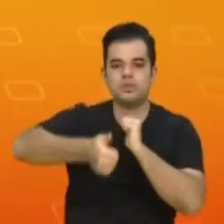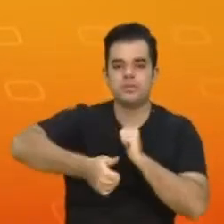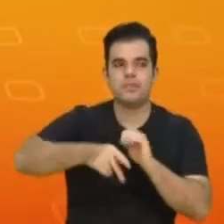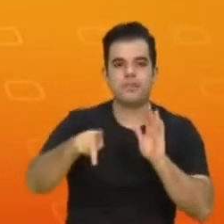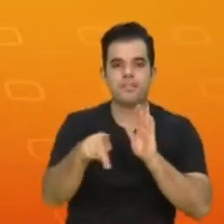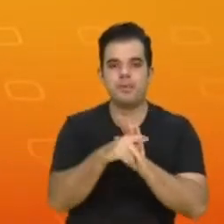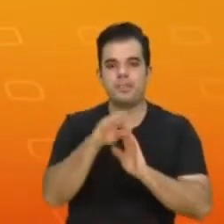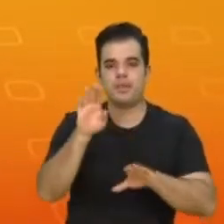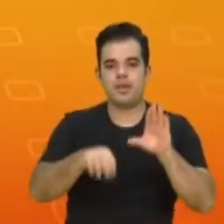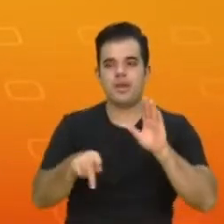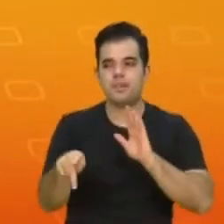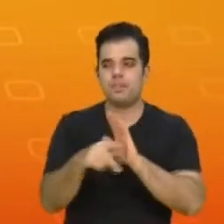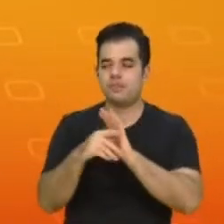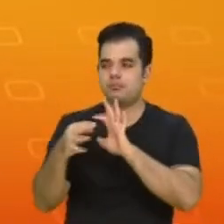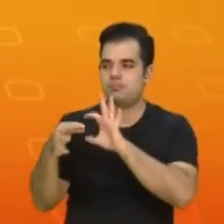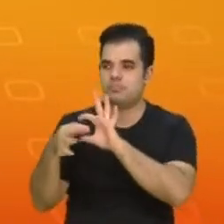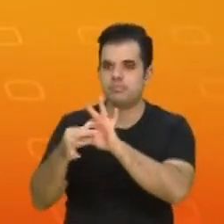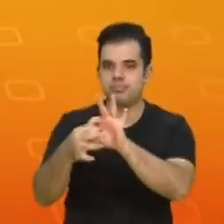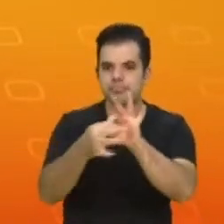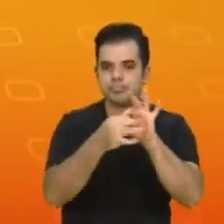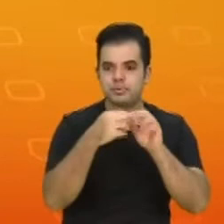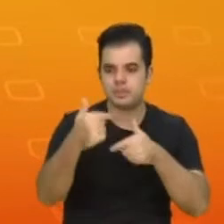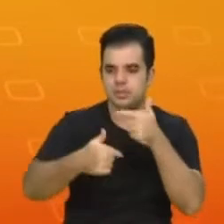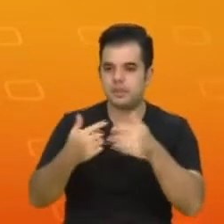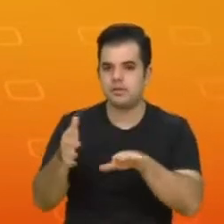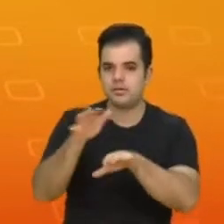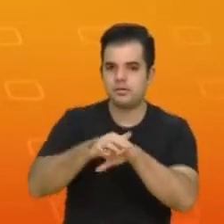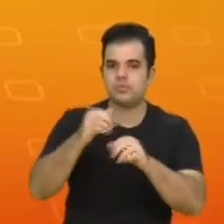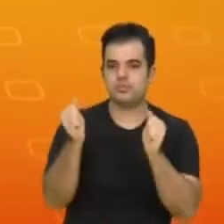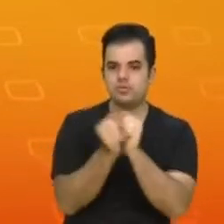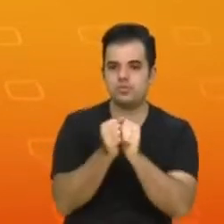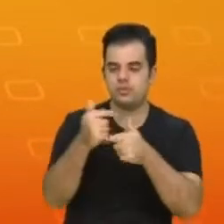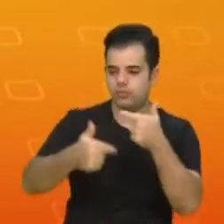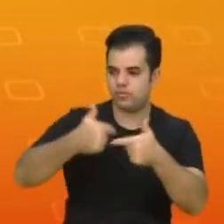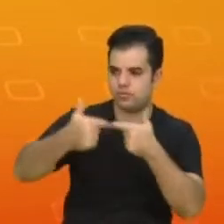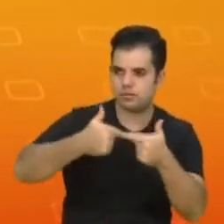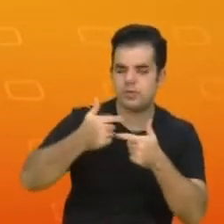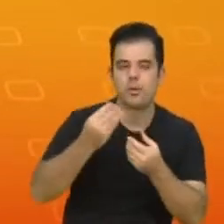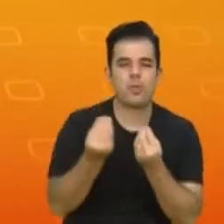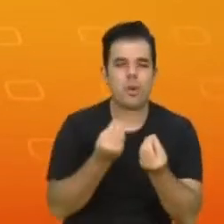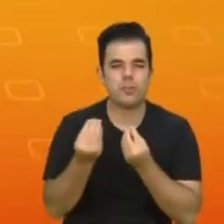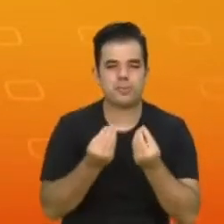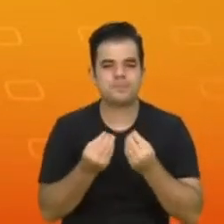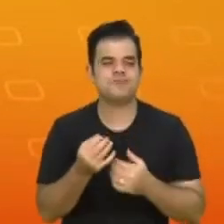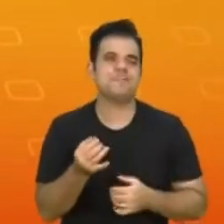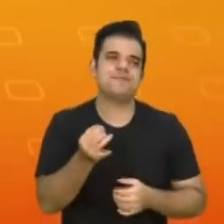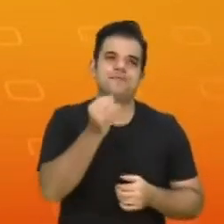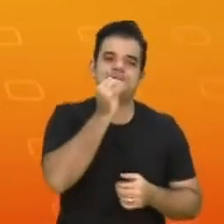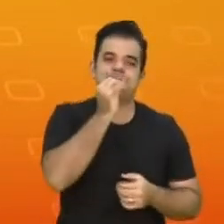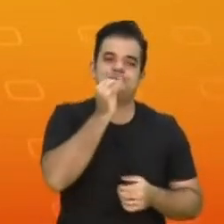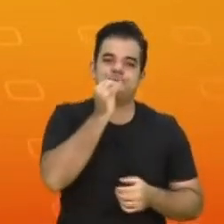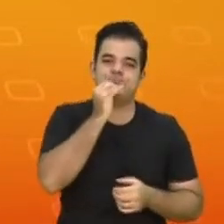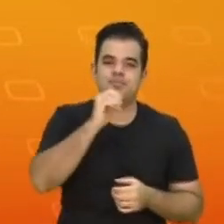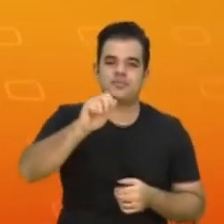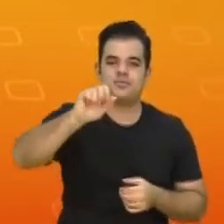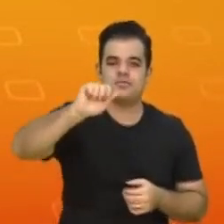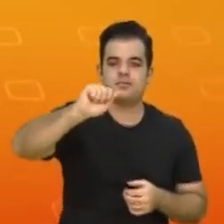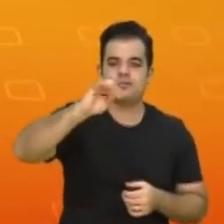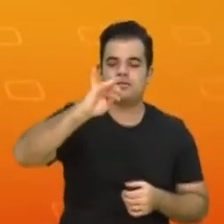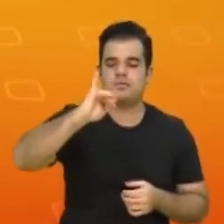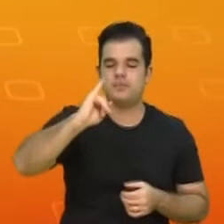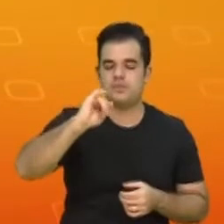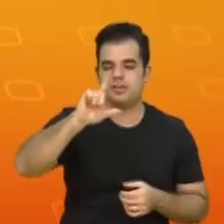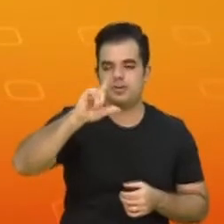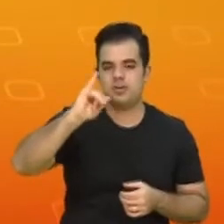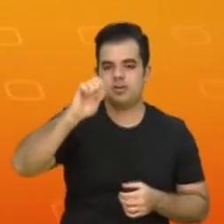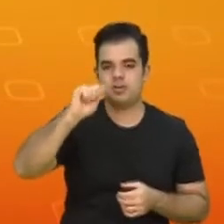afiliados, que é o que a gente vive aqui, no caso eu e André. A gente pode pegar um exemplo de uma afiliada de uma cidade, que a gente está